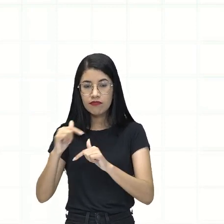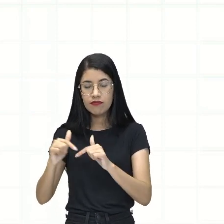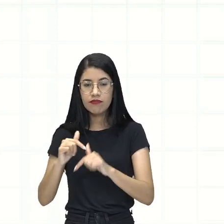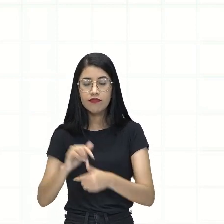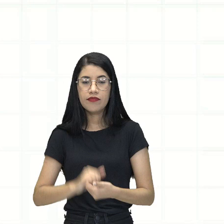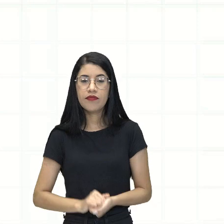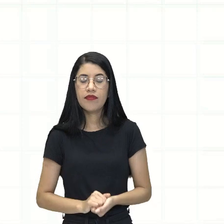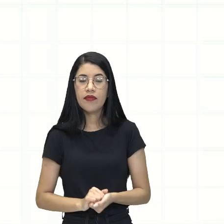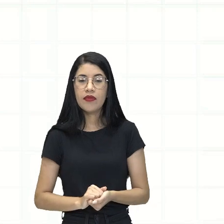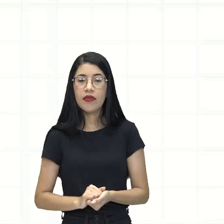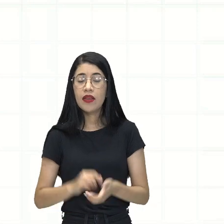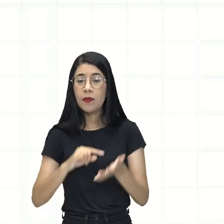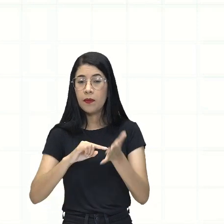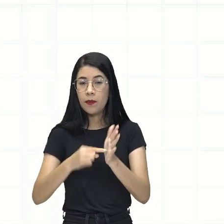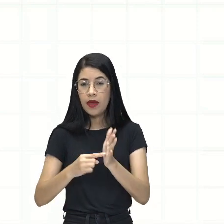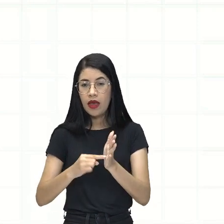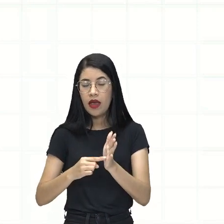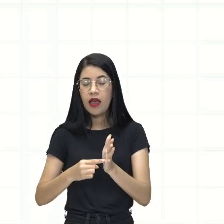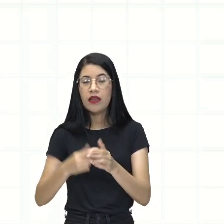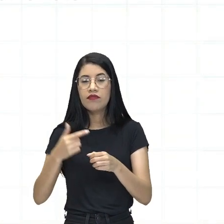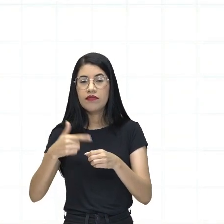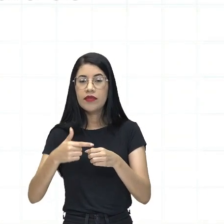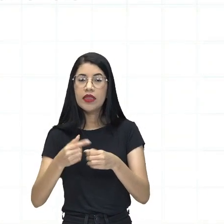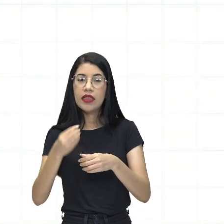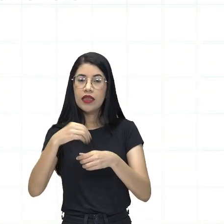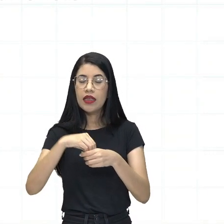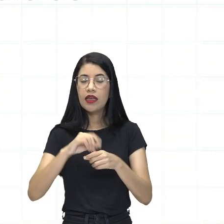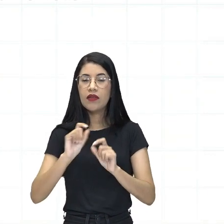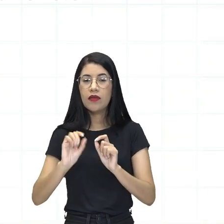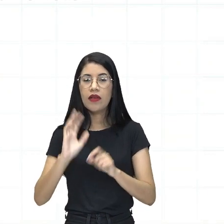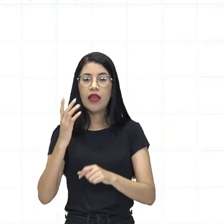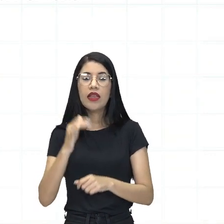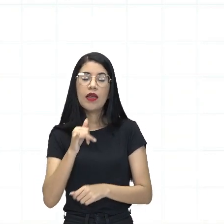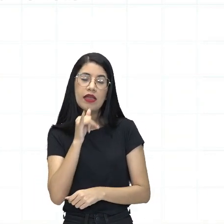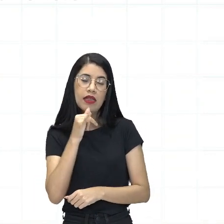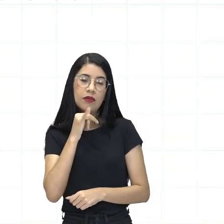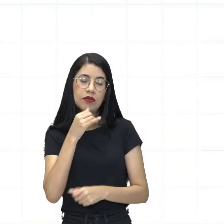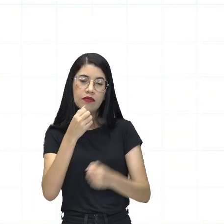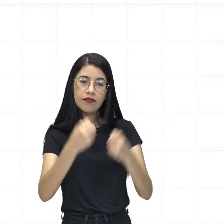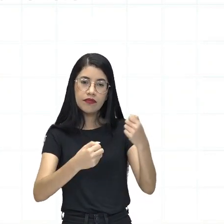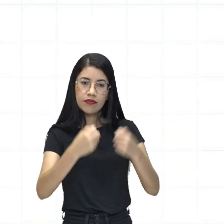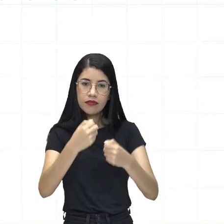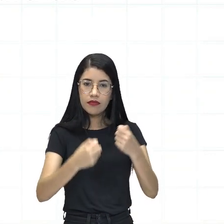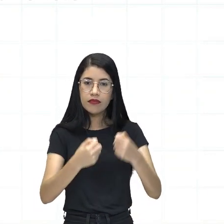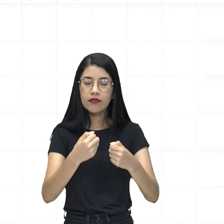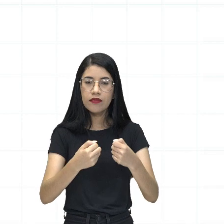combustão interna, que são aqueles dos automóveis, né?